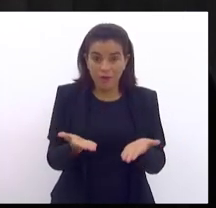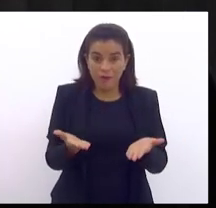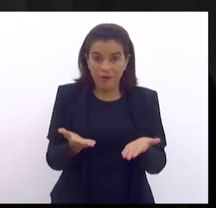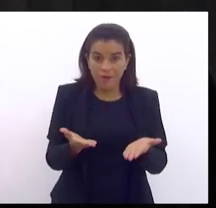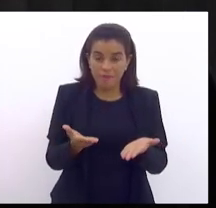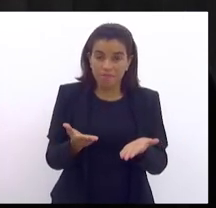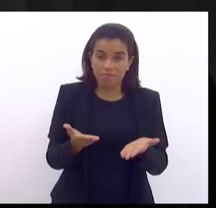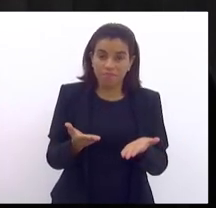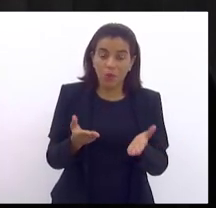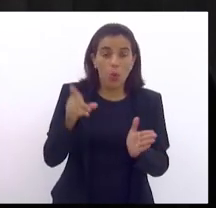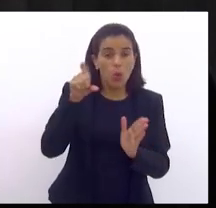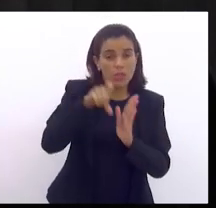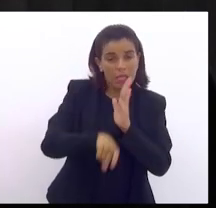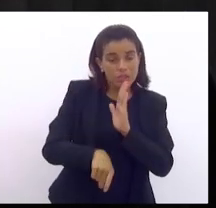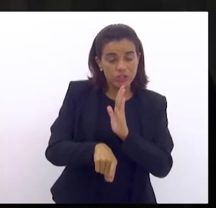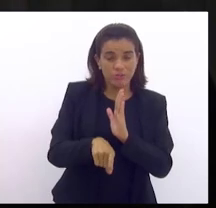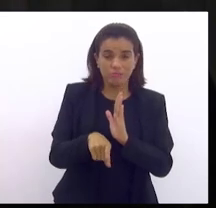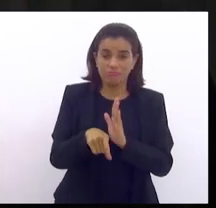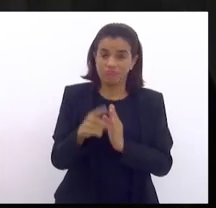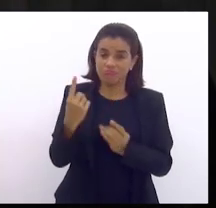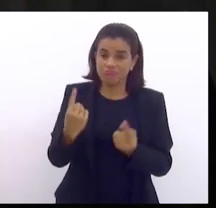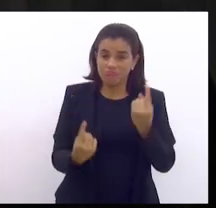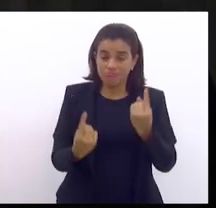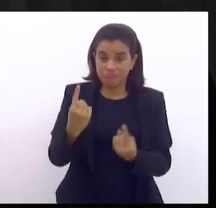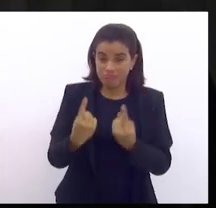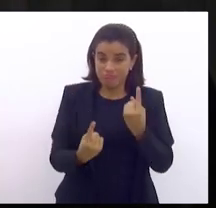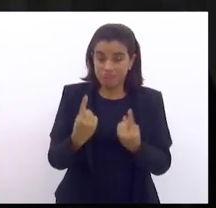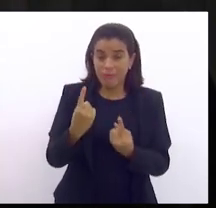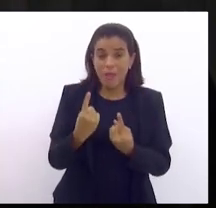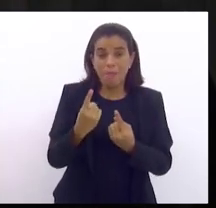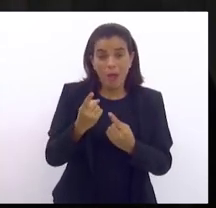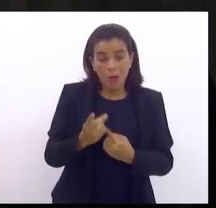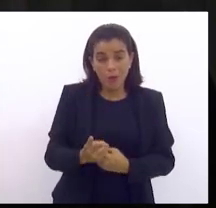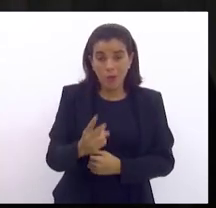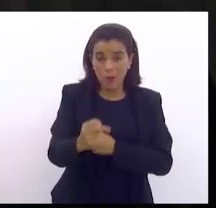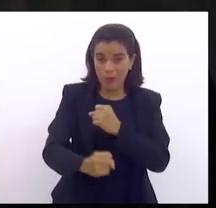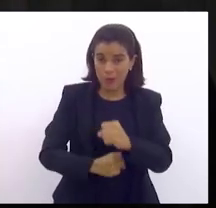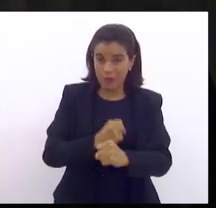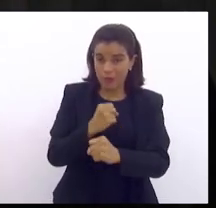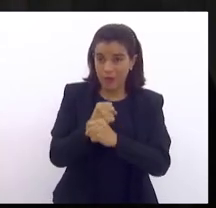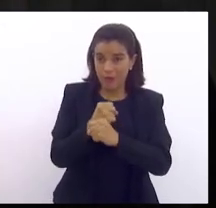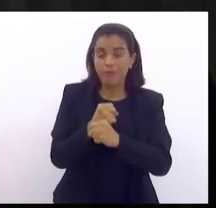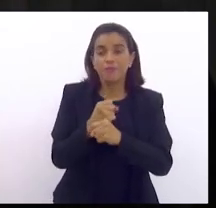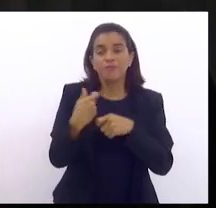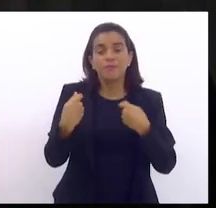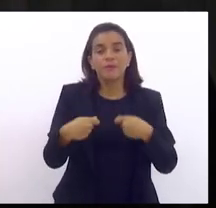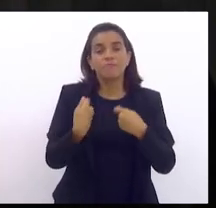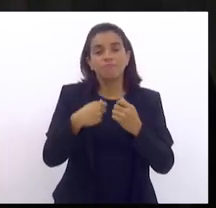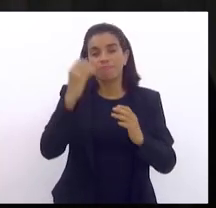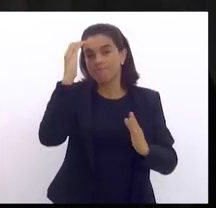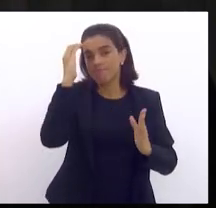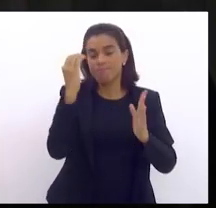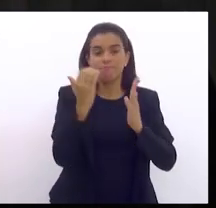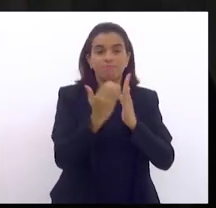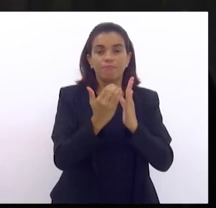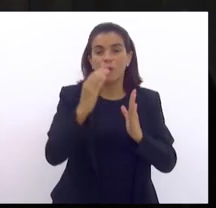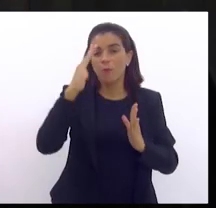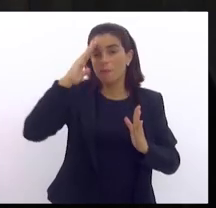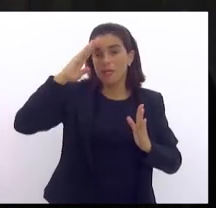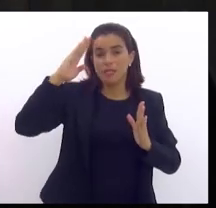taxa. E mesmo para valer o ano que vem, além da anualidade, tem que cumprir o